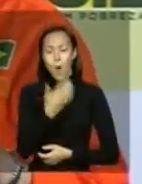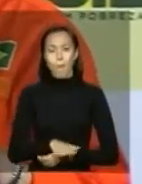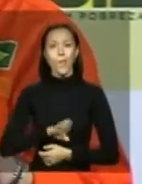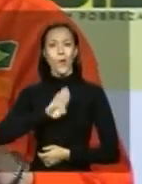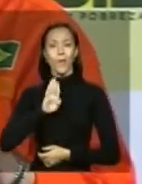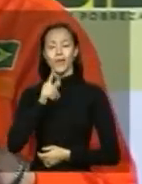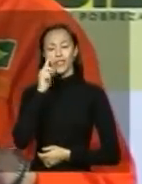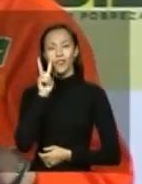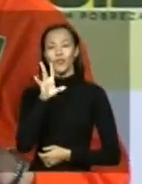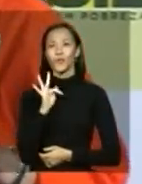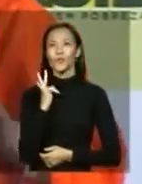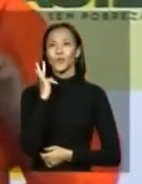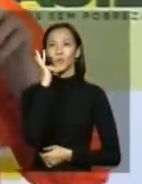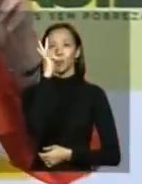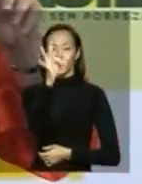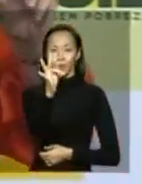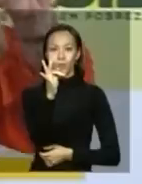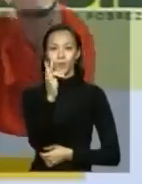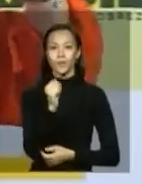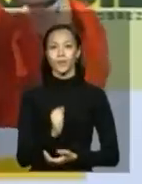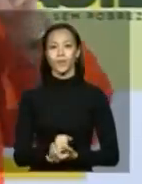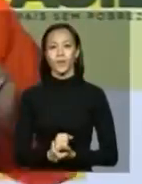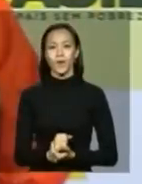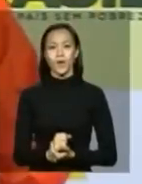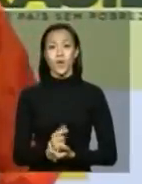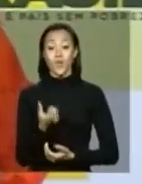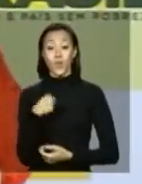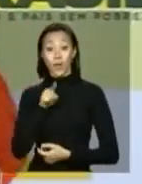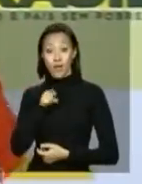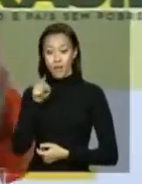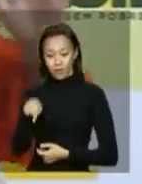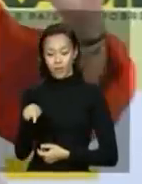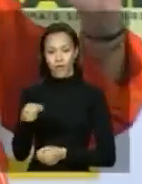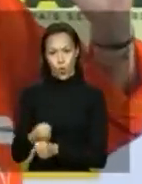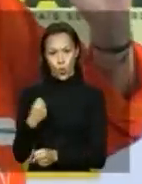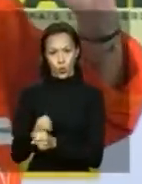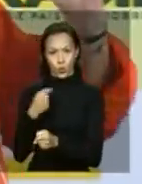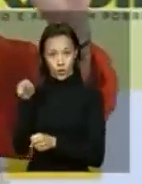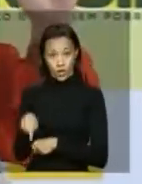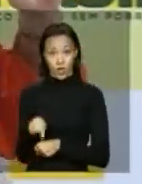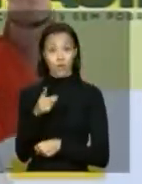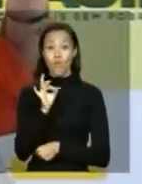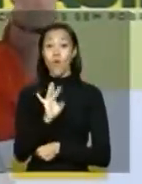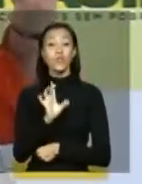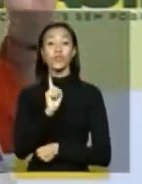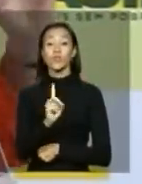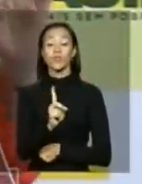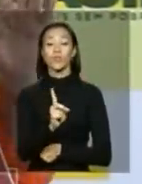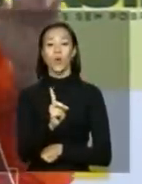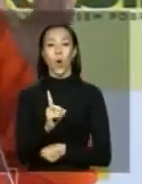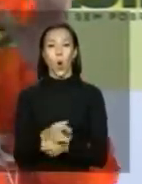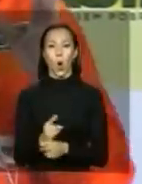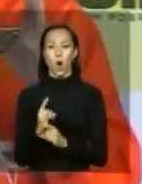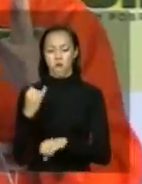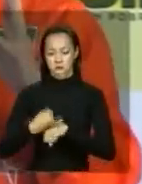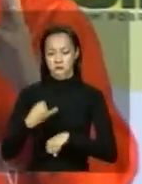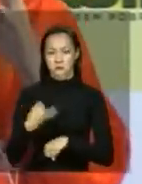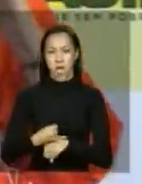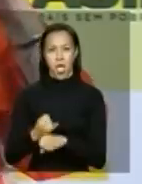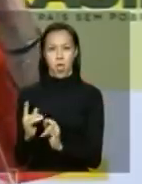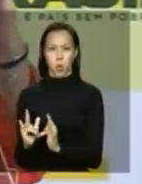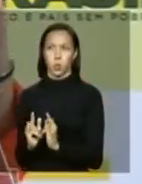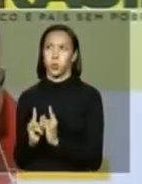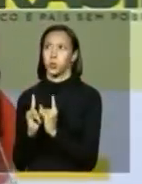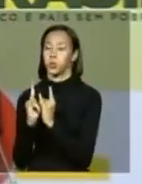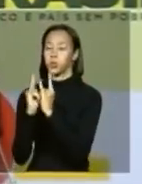de futuro. É o que tem aqui nessa plataforma, não é só aço, não é só